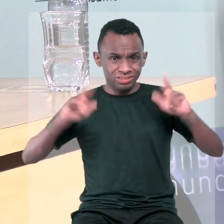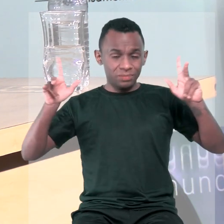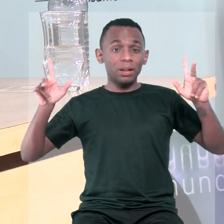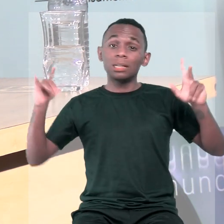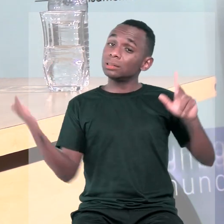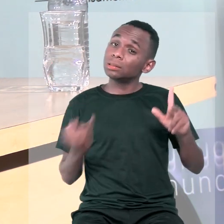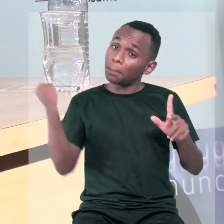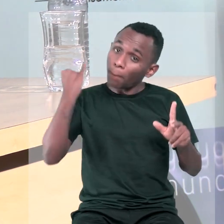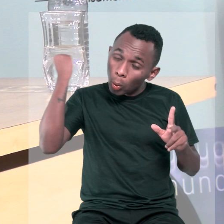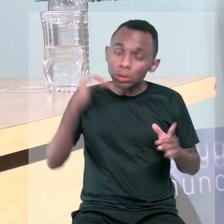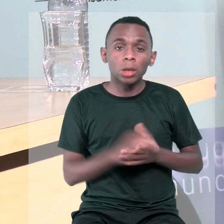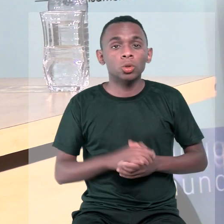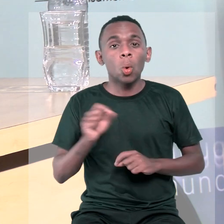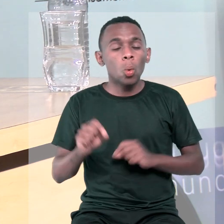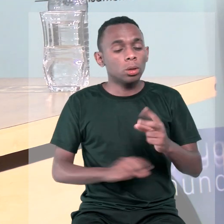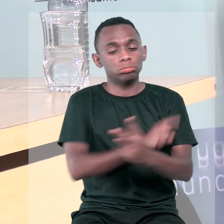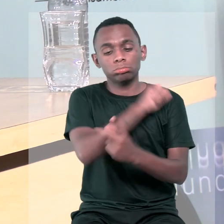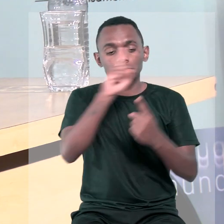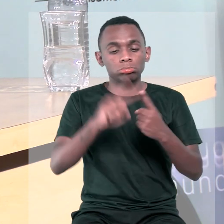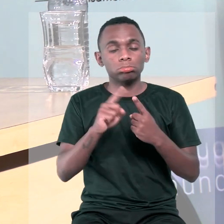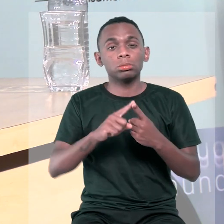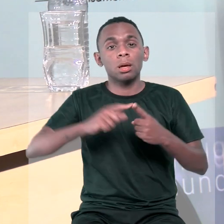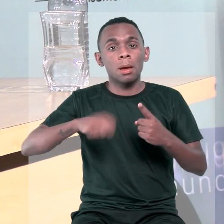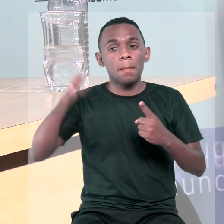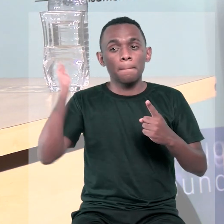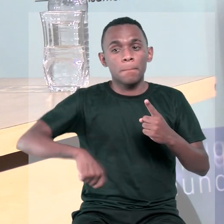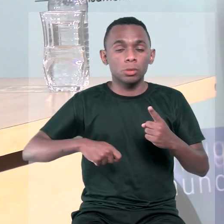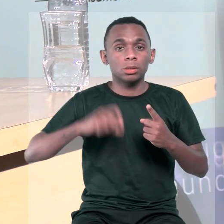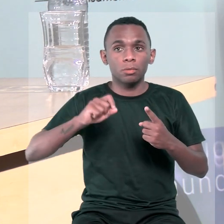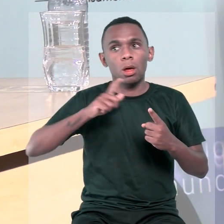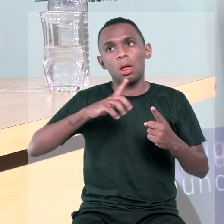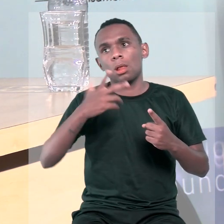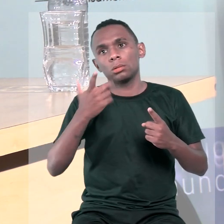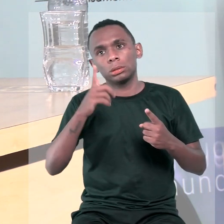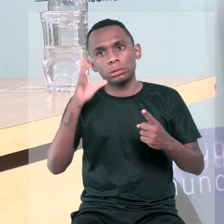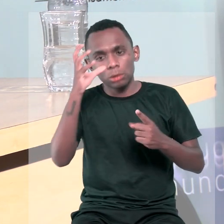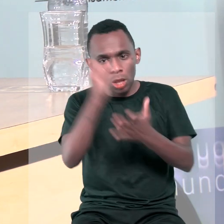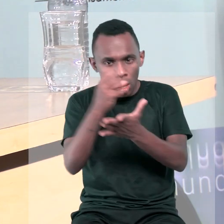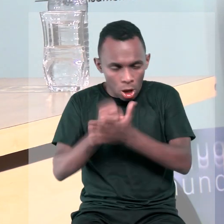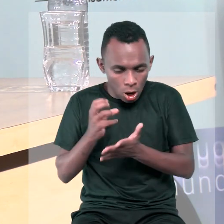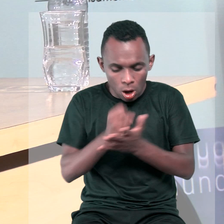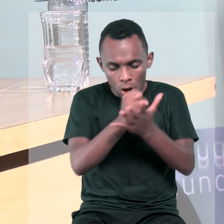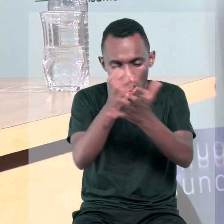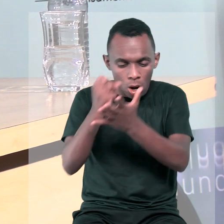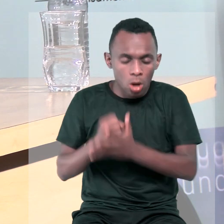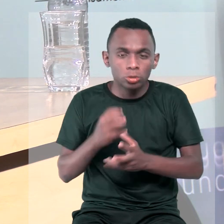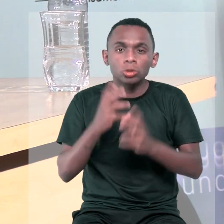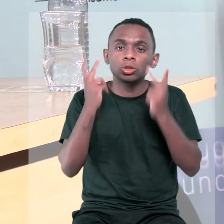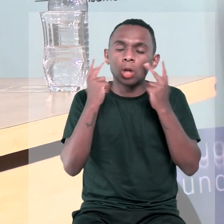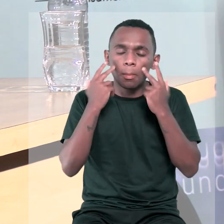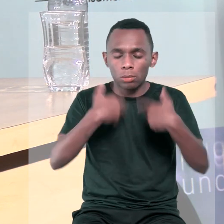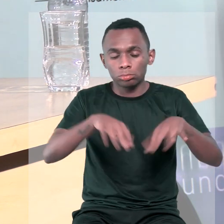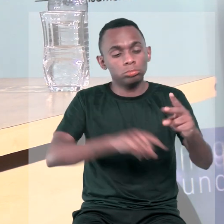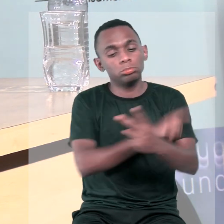julgar. São coisas distintas para ela. E uma não necessariamente é acompanhada da outra.